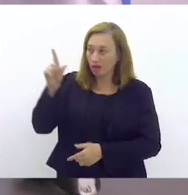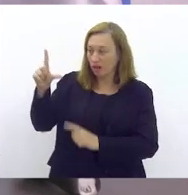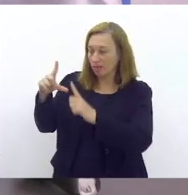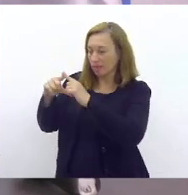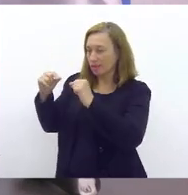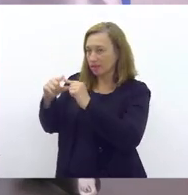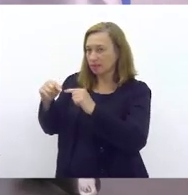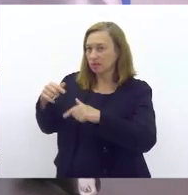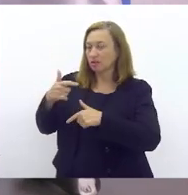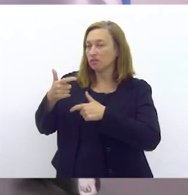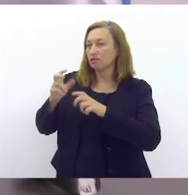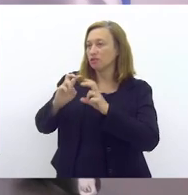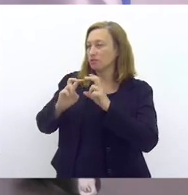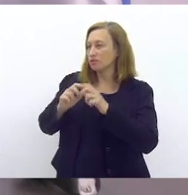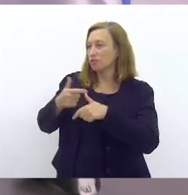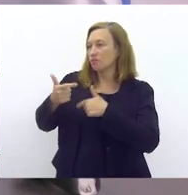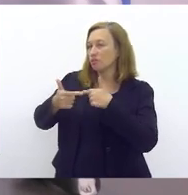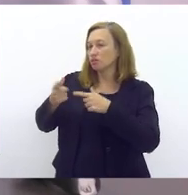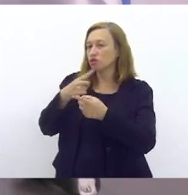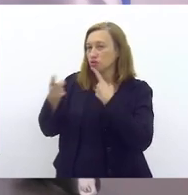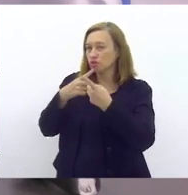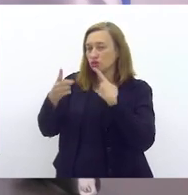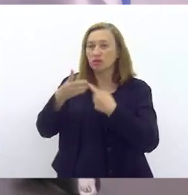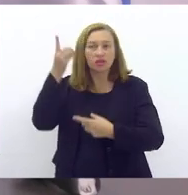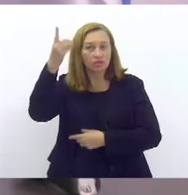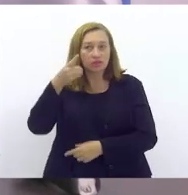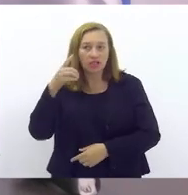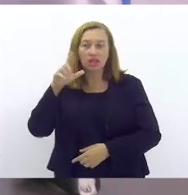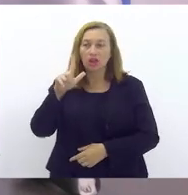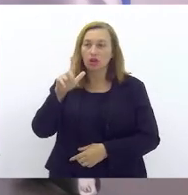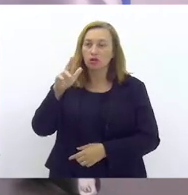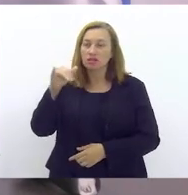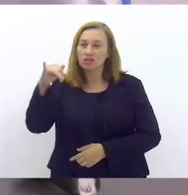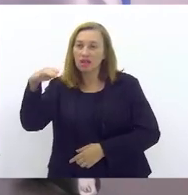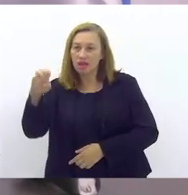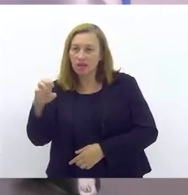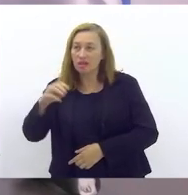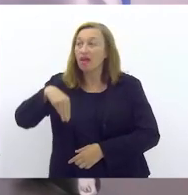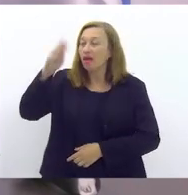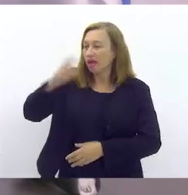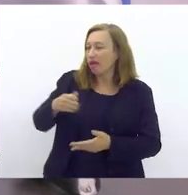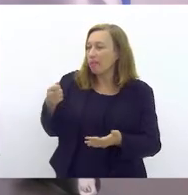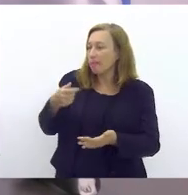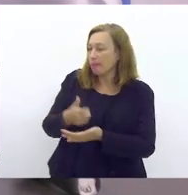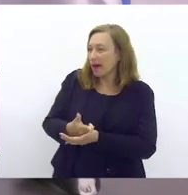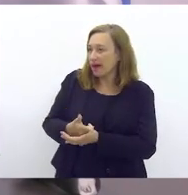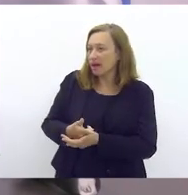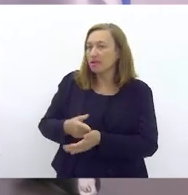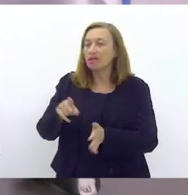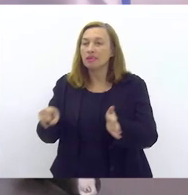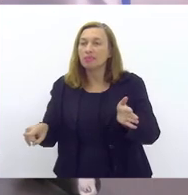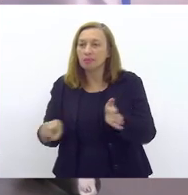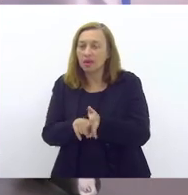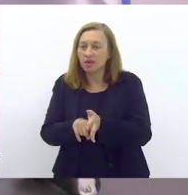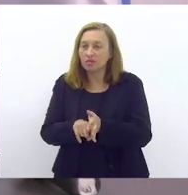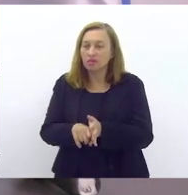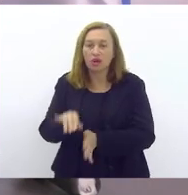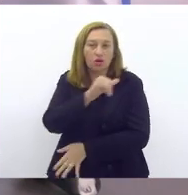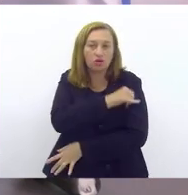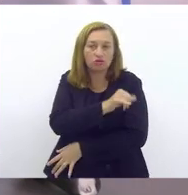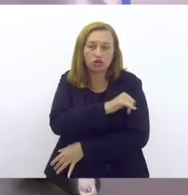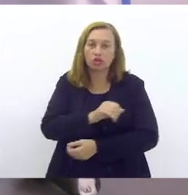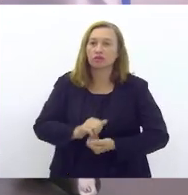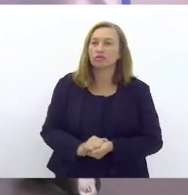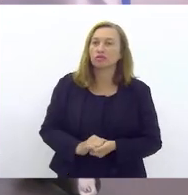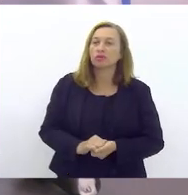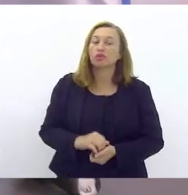a deputada Luciene e com o deputado Rogério Correia, querendo saber quem é que paga menos. E eu já ganhei deles. Quem paga menos é o Rio de Janeiro, né?